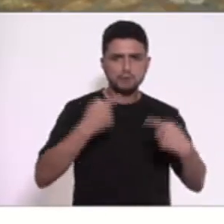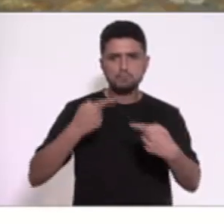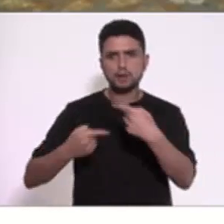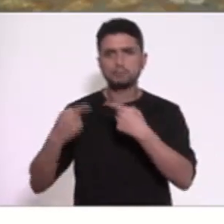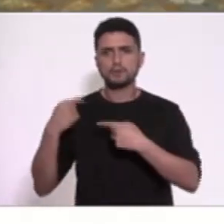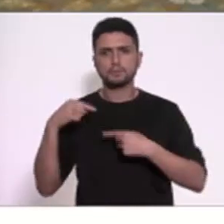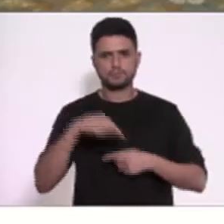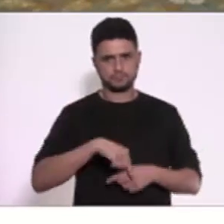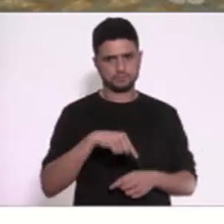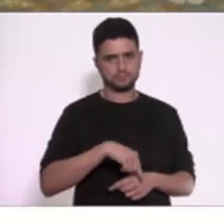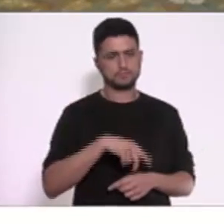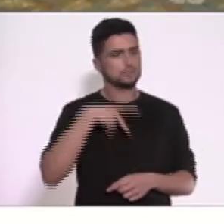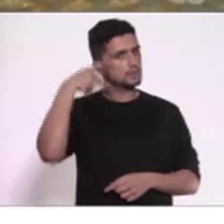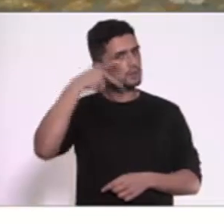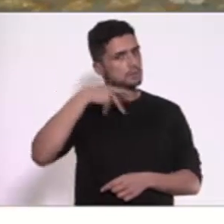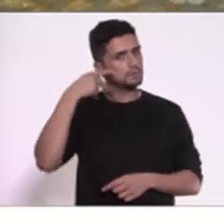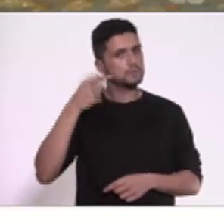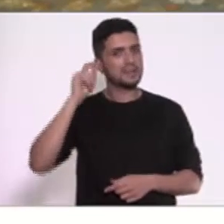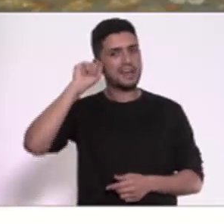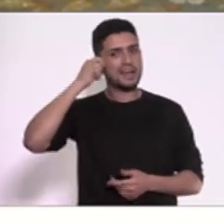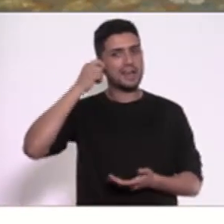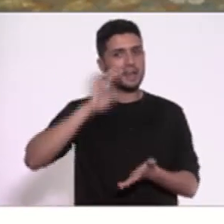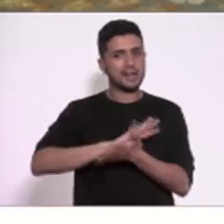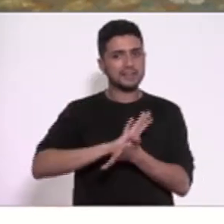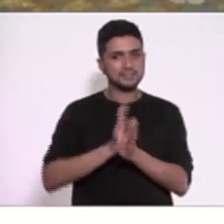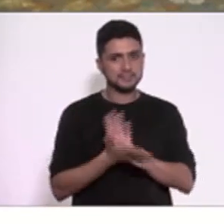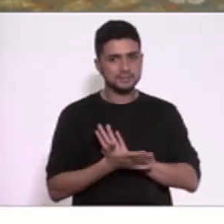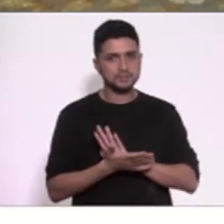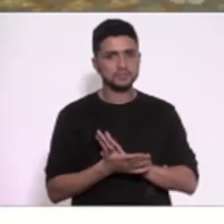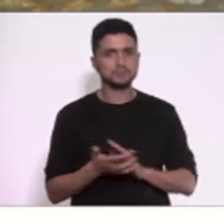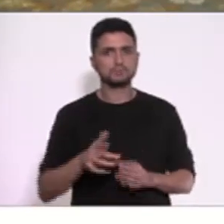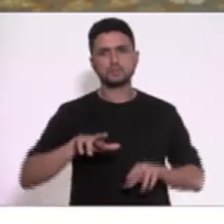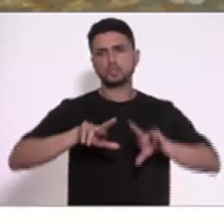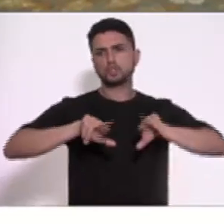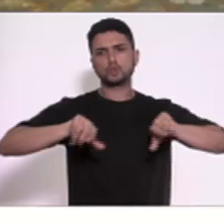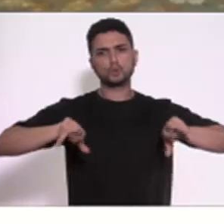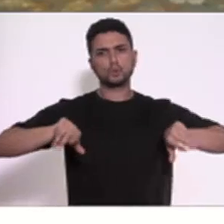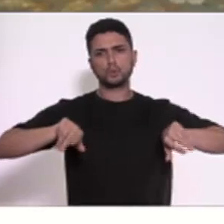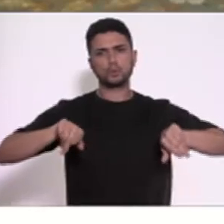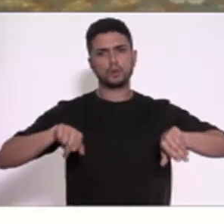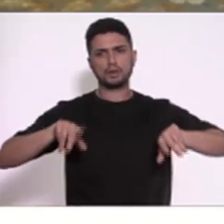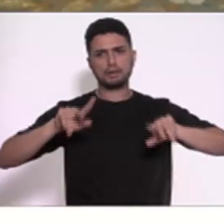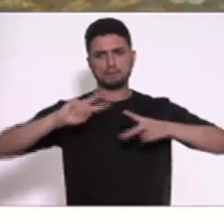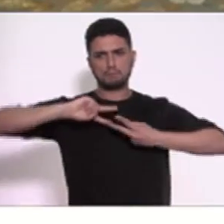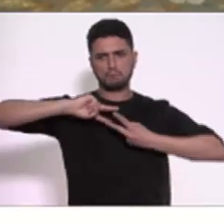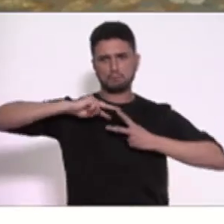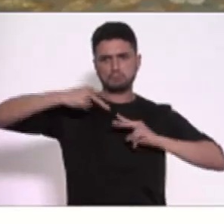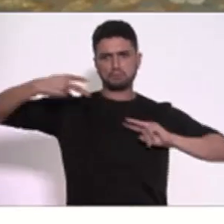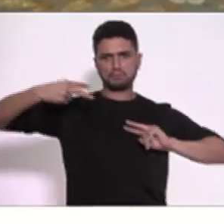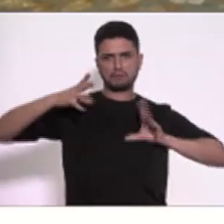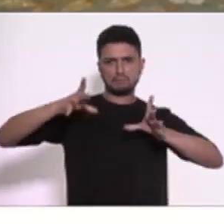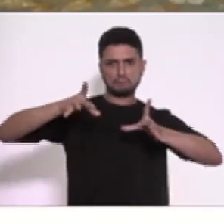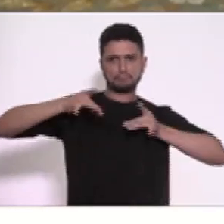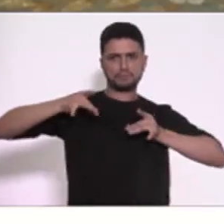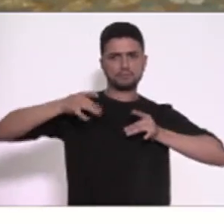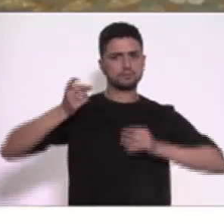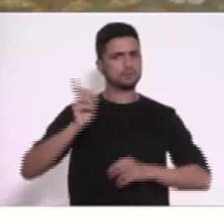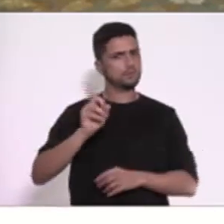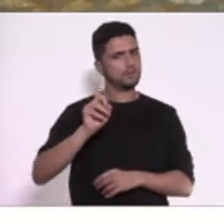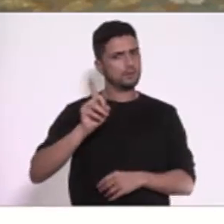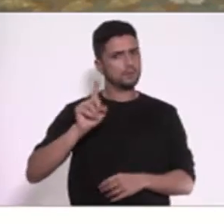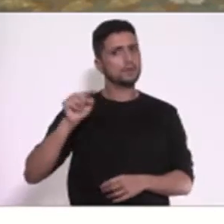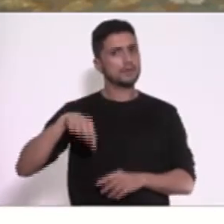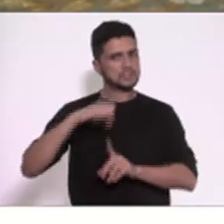parlamento. Sabemos que o racismo, ele não é biológico, mas nós sabemos que como